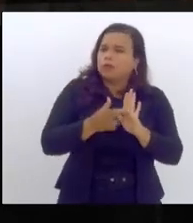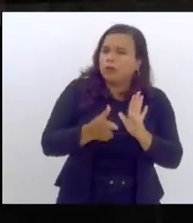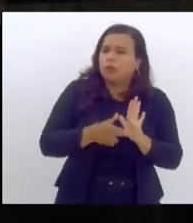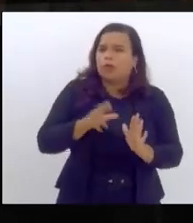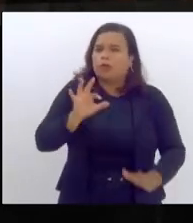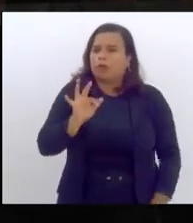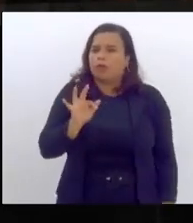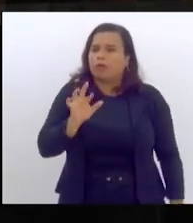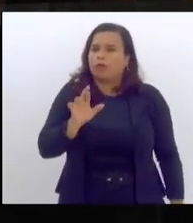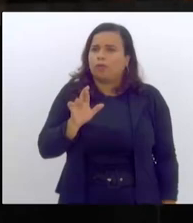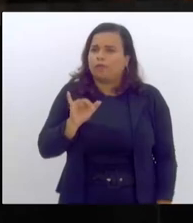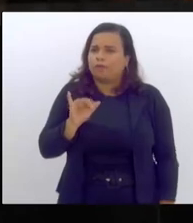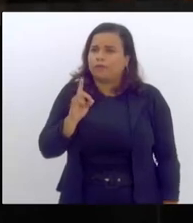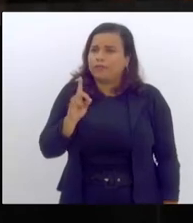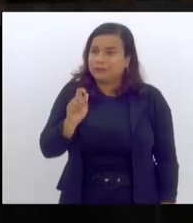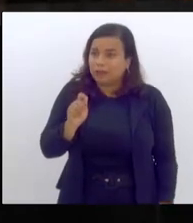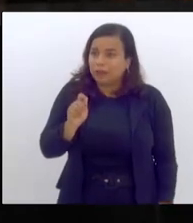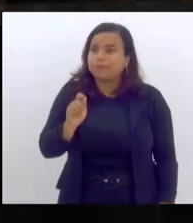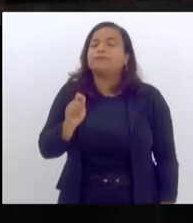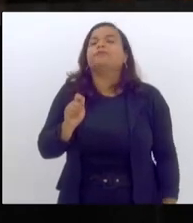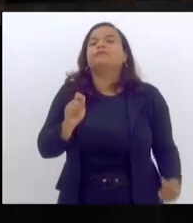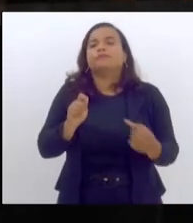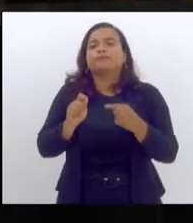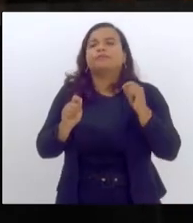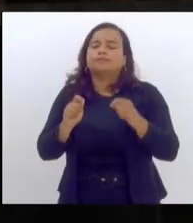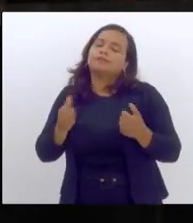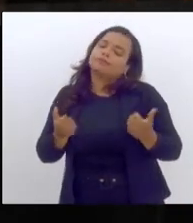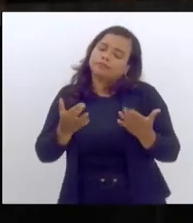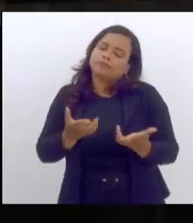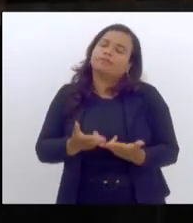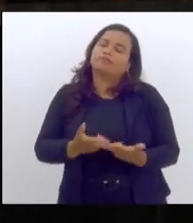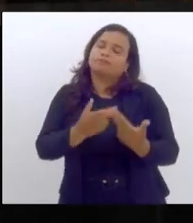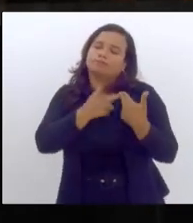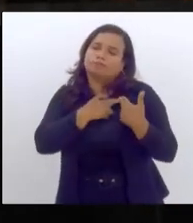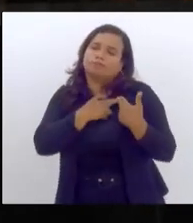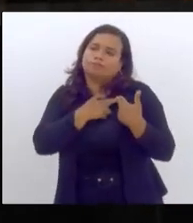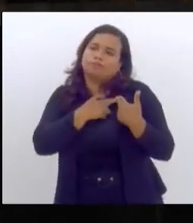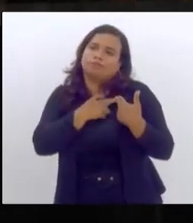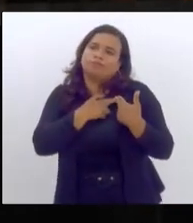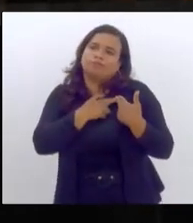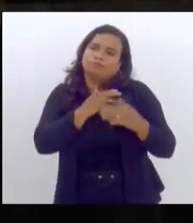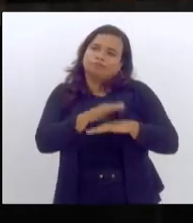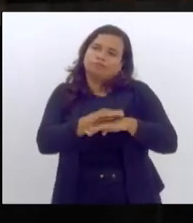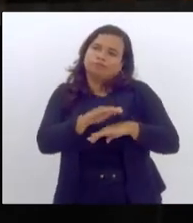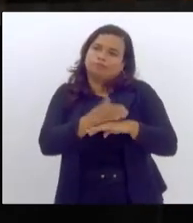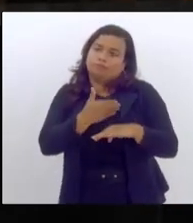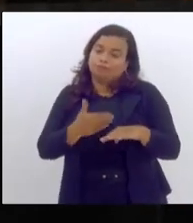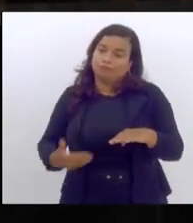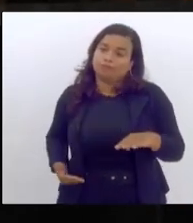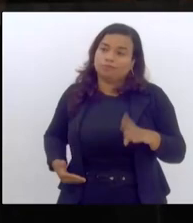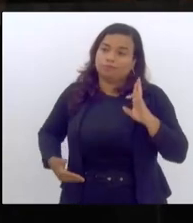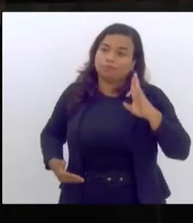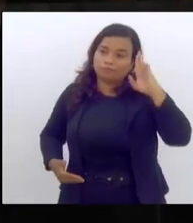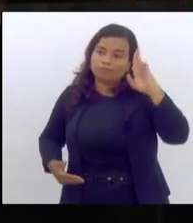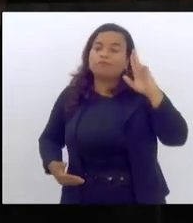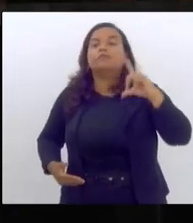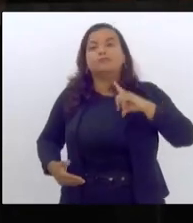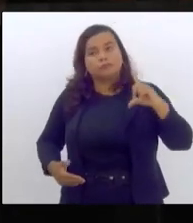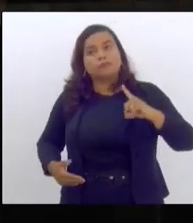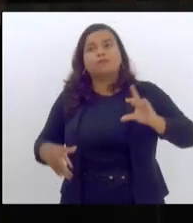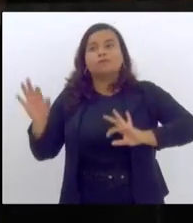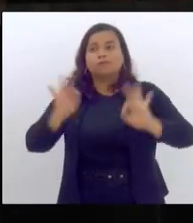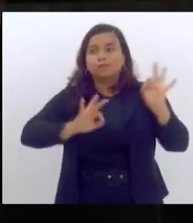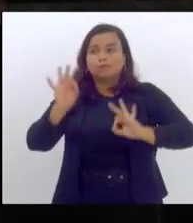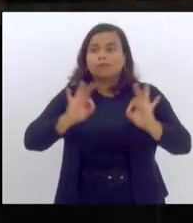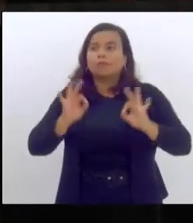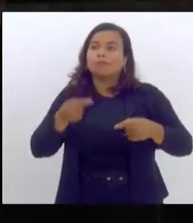Frida, é também trazer a responsabilização dos governos para a formulação